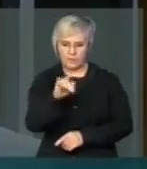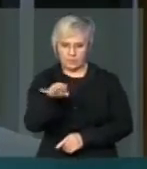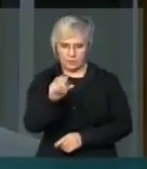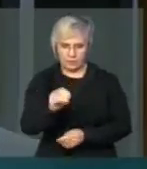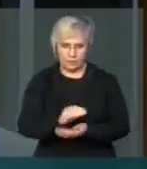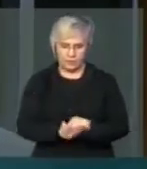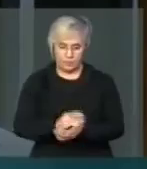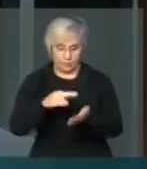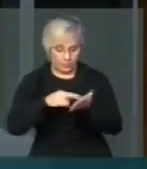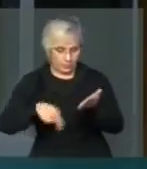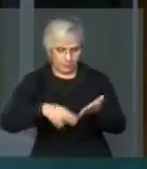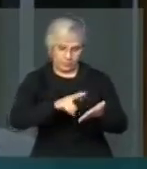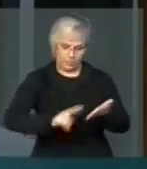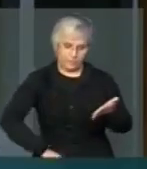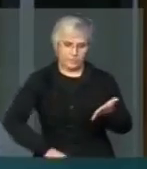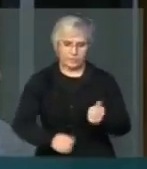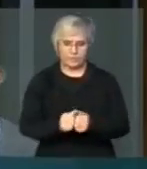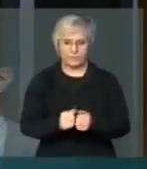O relatório.